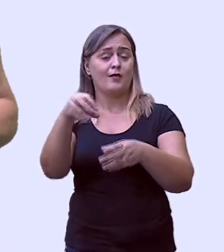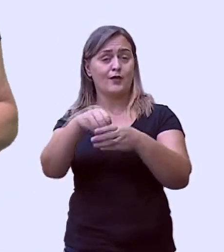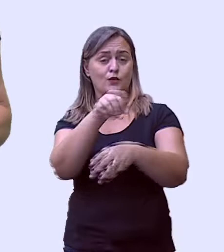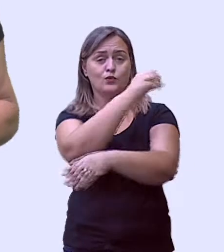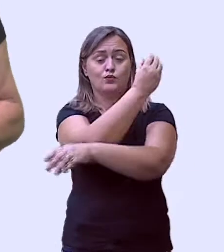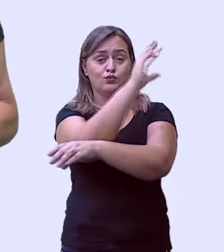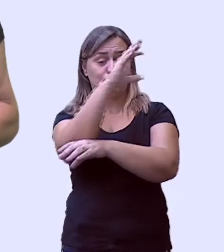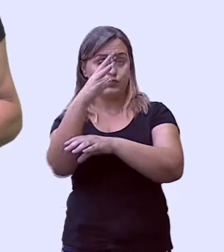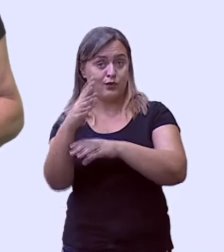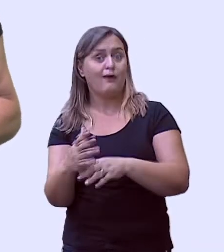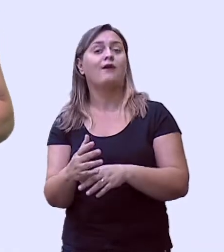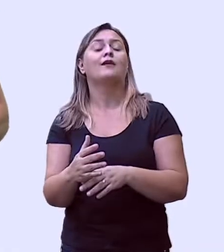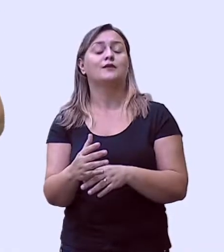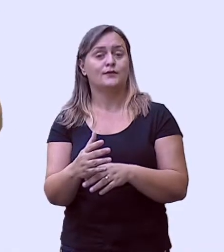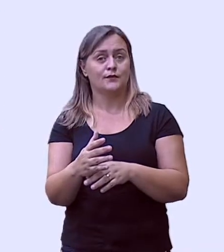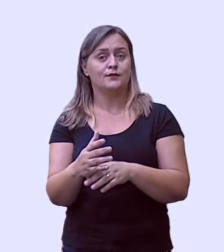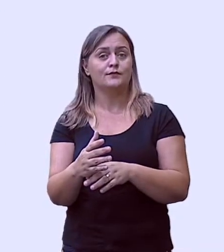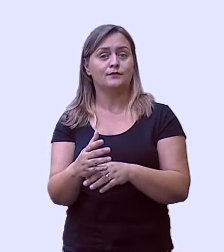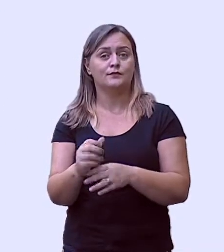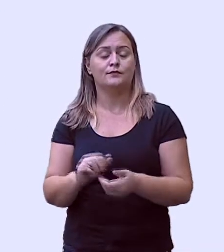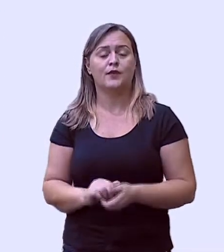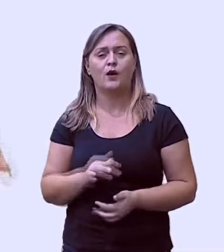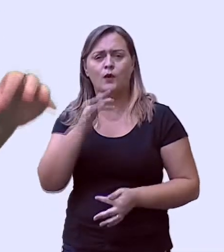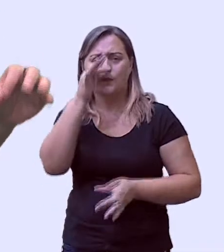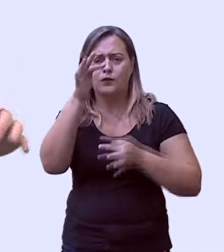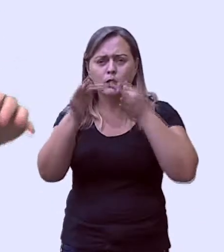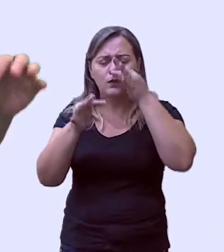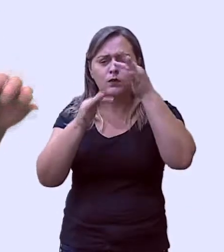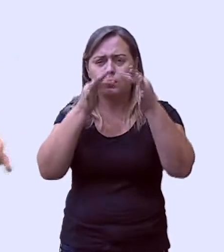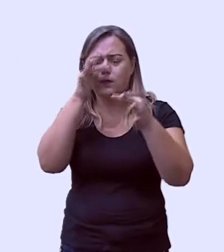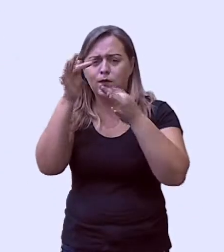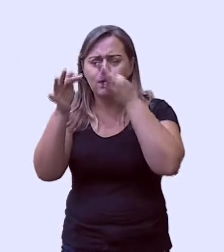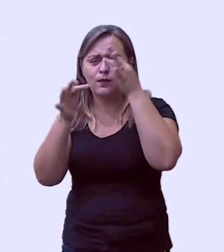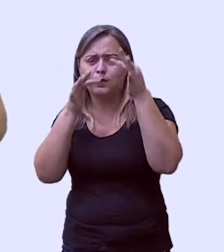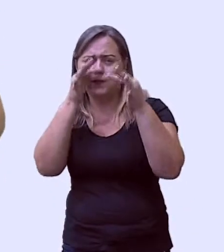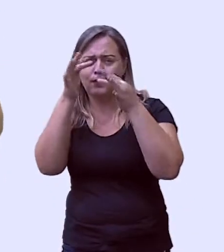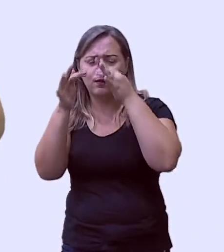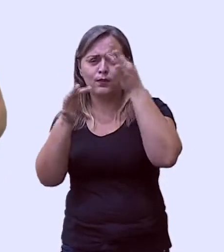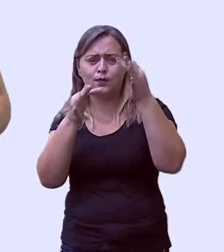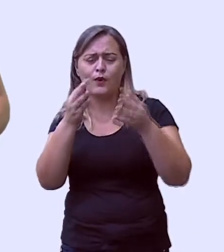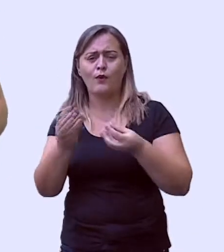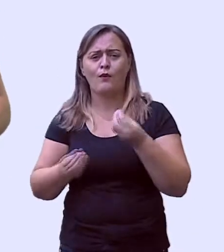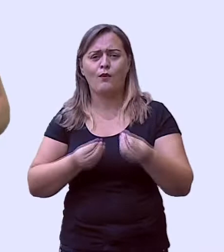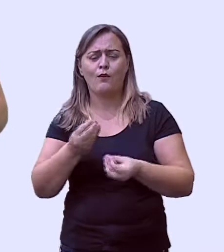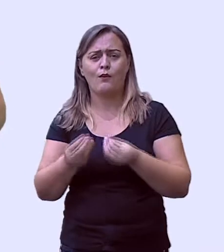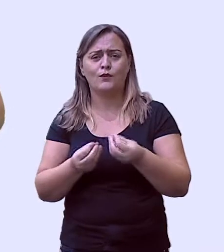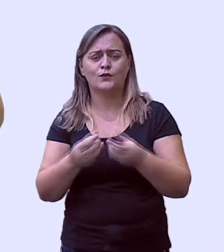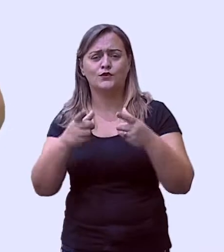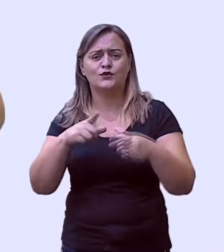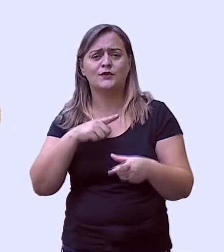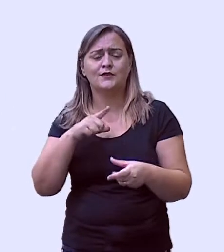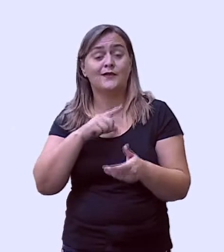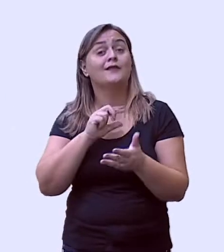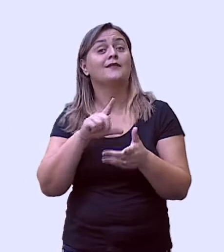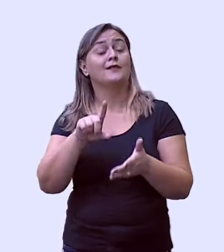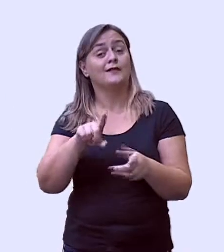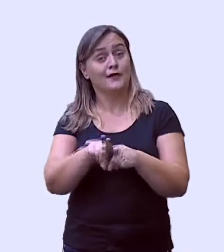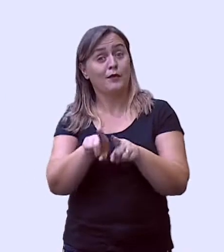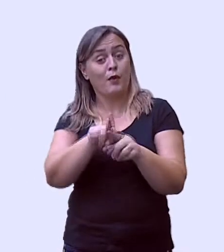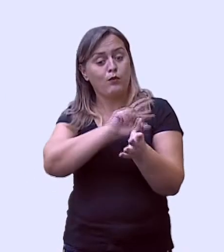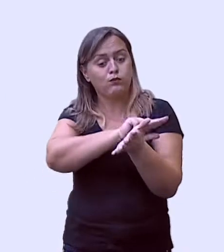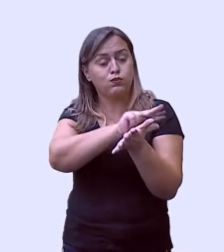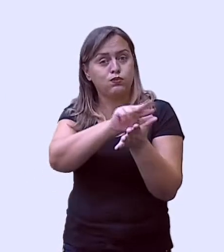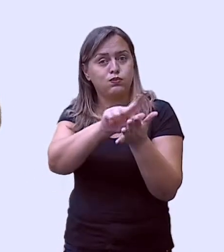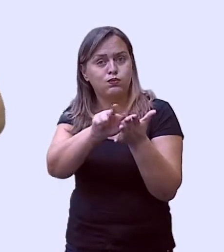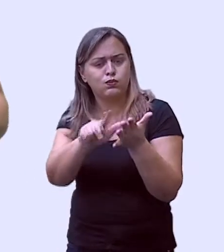vegetação e sua flora é reconhecida como a savana com maior biodiversidade do